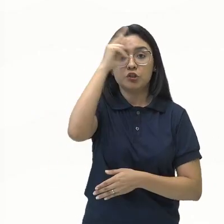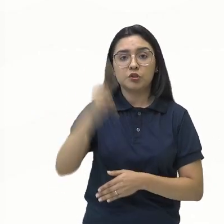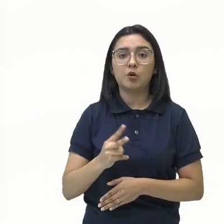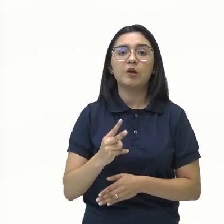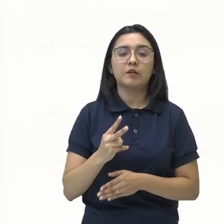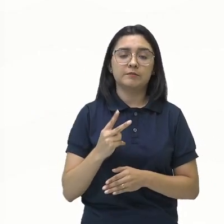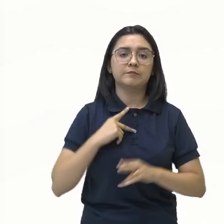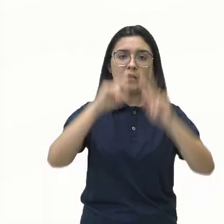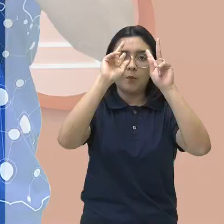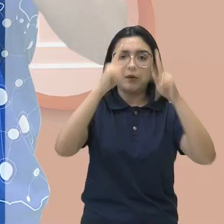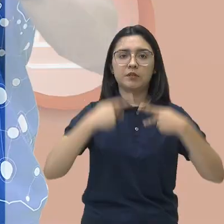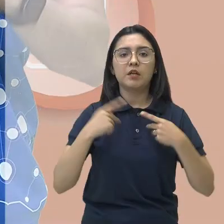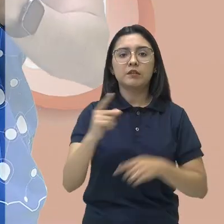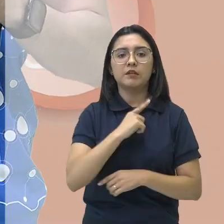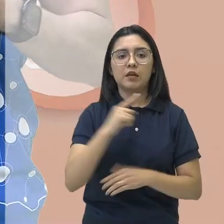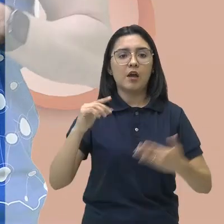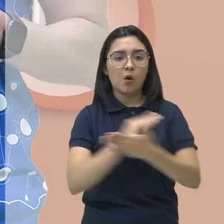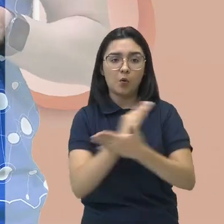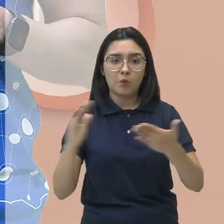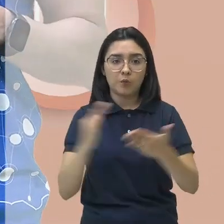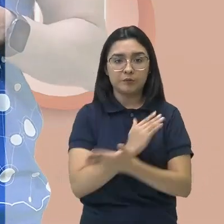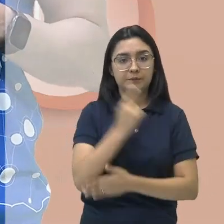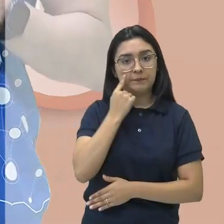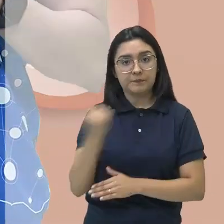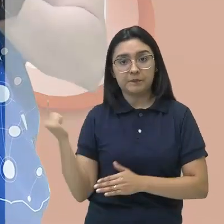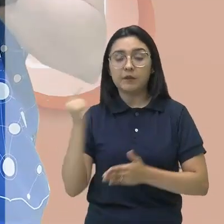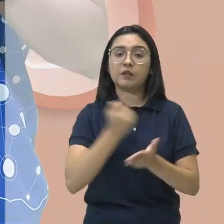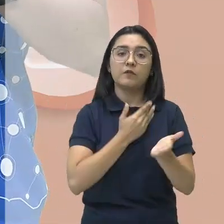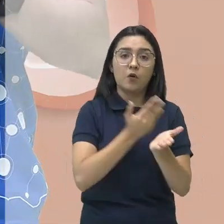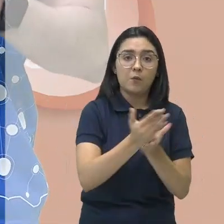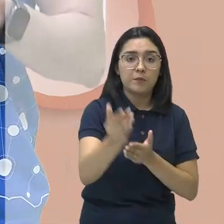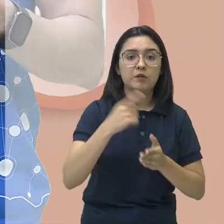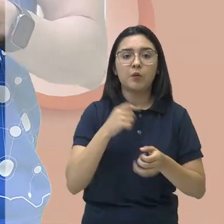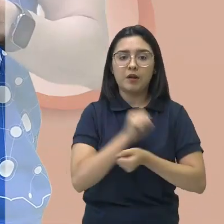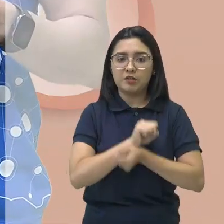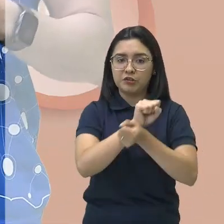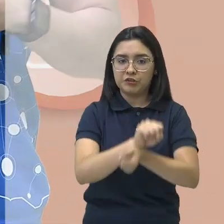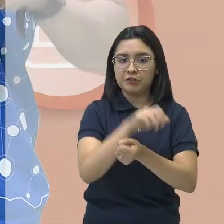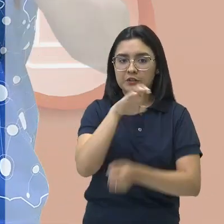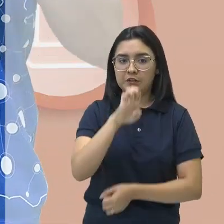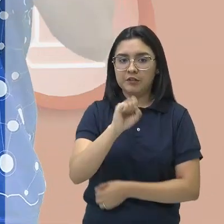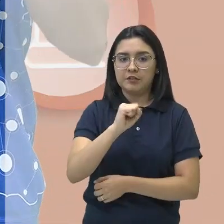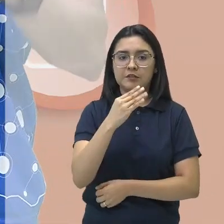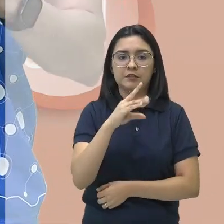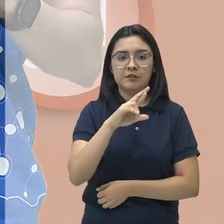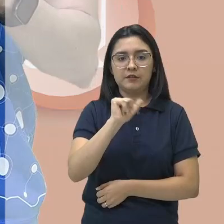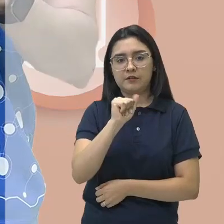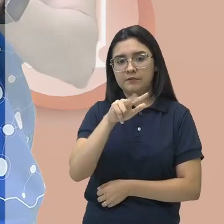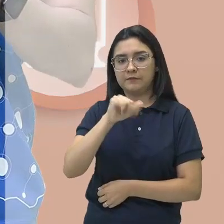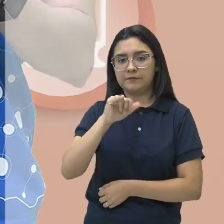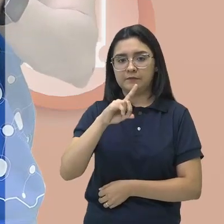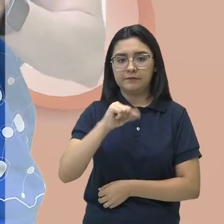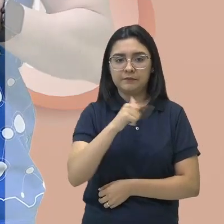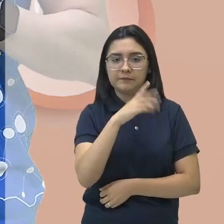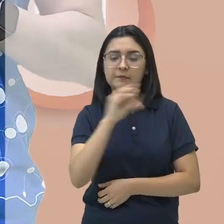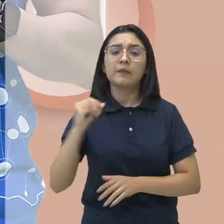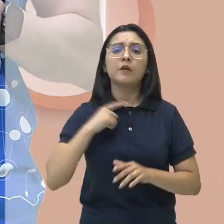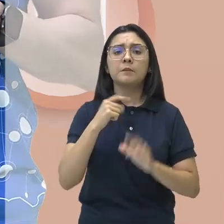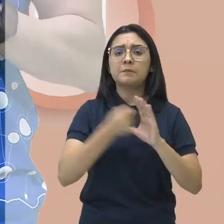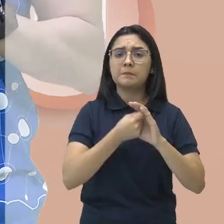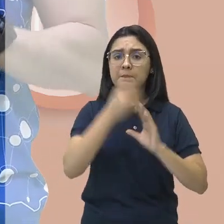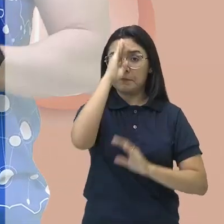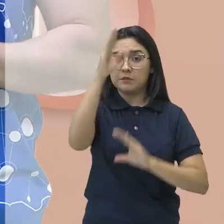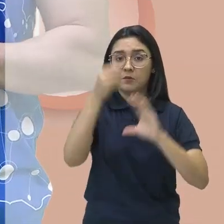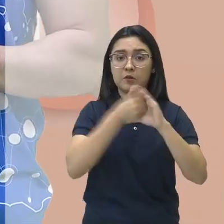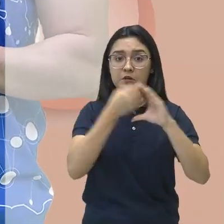da humanidade. Temos aqui algumas, e eu vou começar com a escravidão, que traz como principais características os